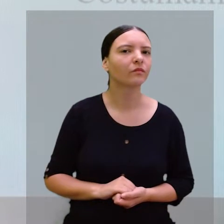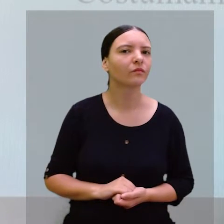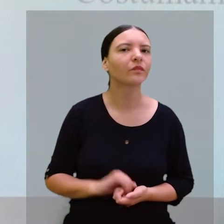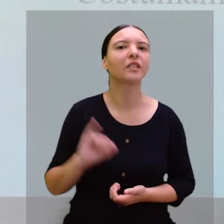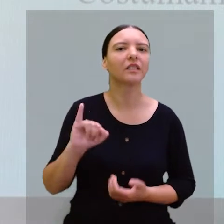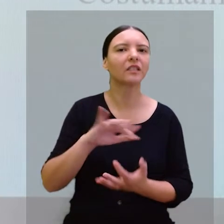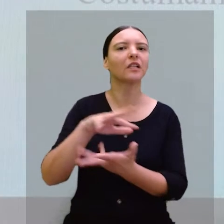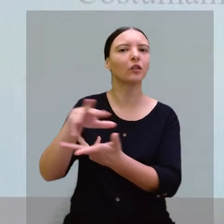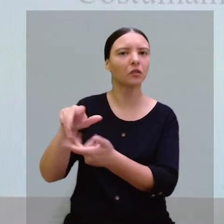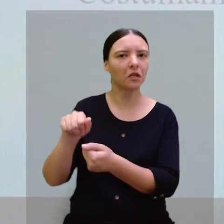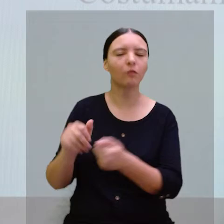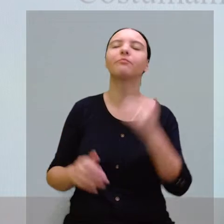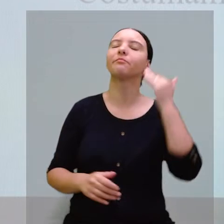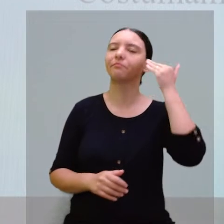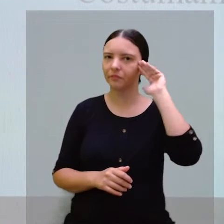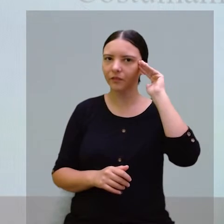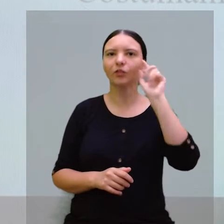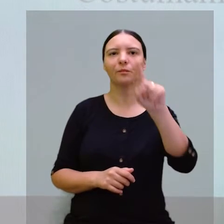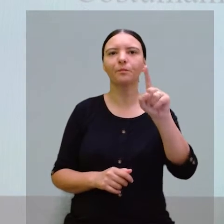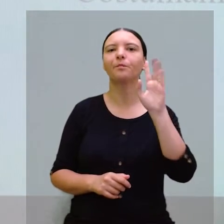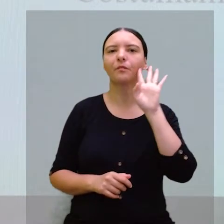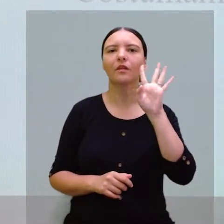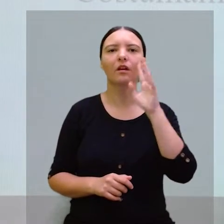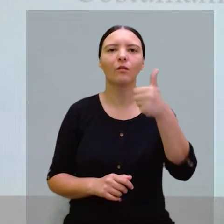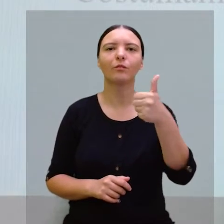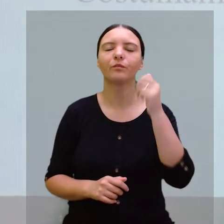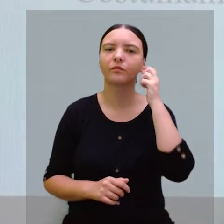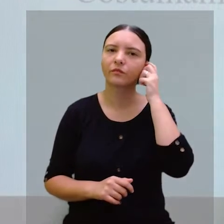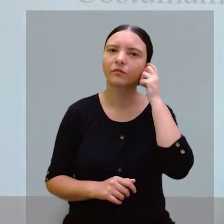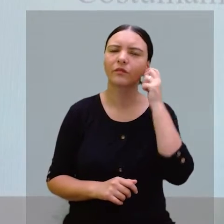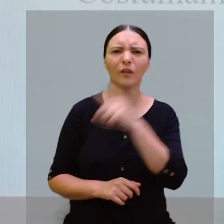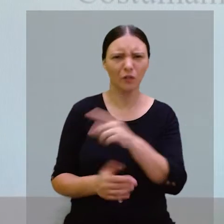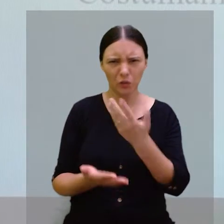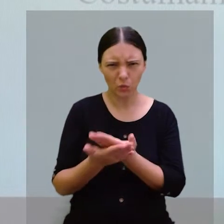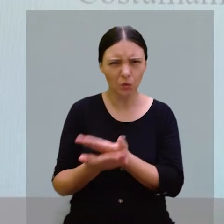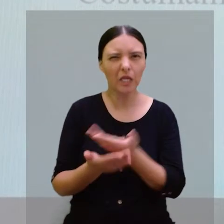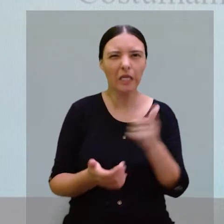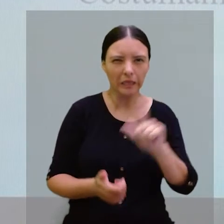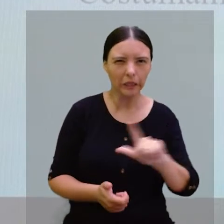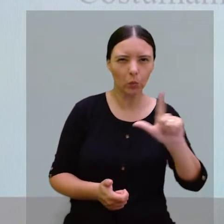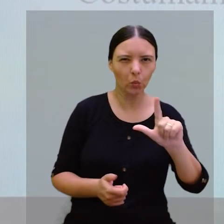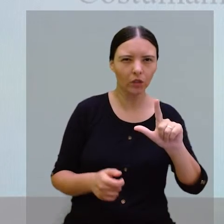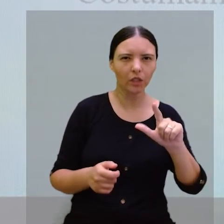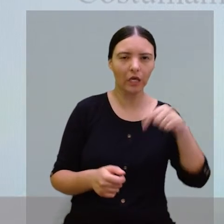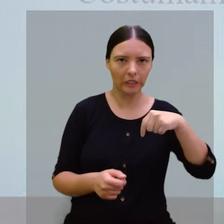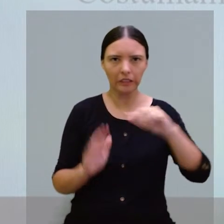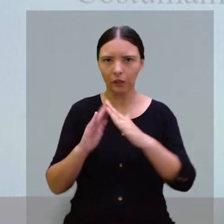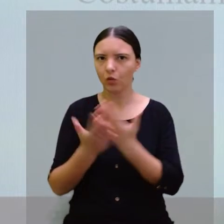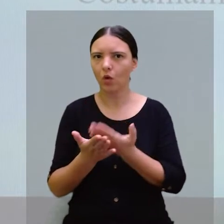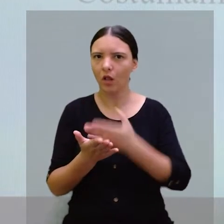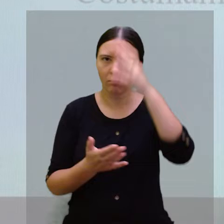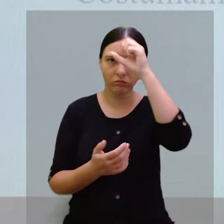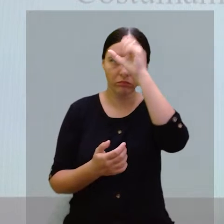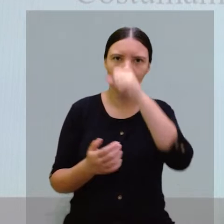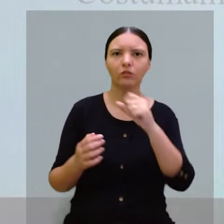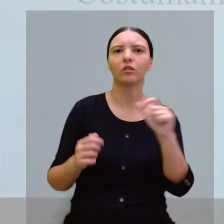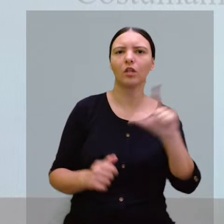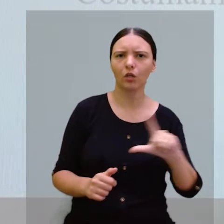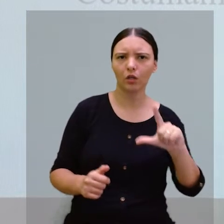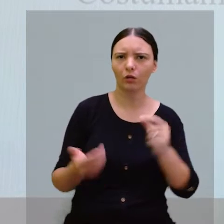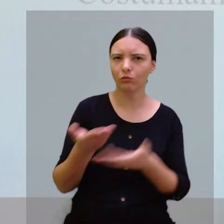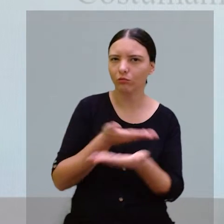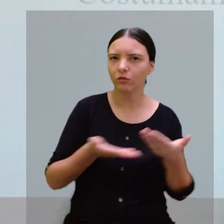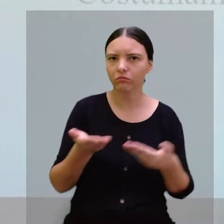Entendi. Legal. Vocês costumam estudar literatura também? Tem literatura na escola? Como é que é a relação de vocês com